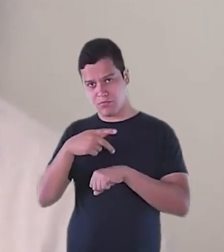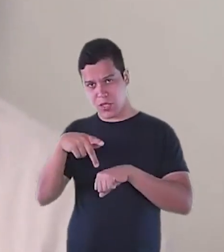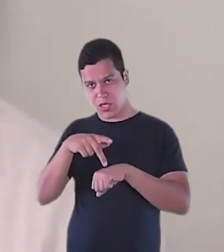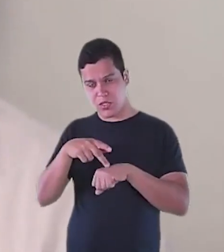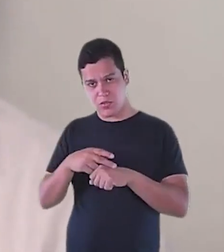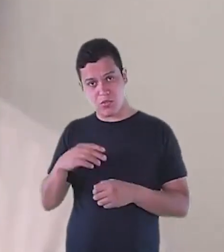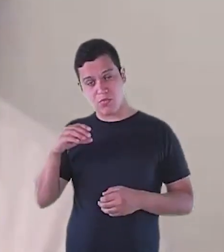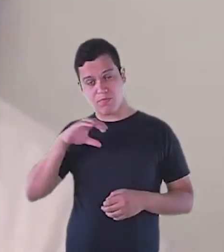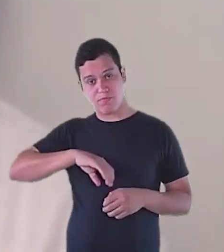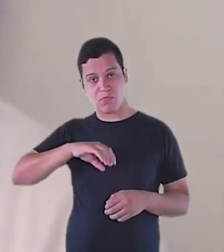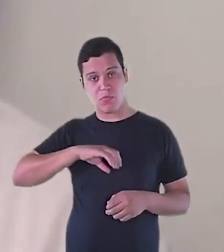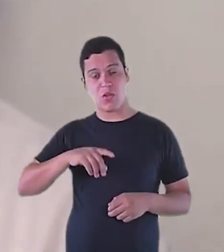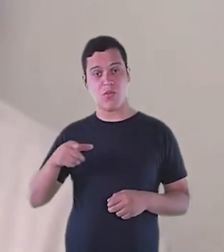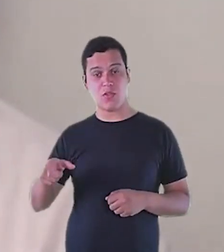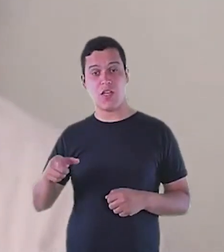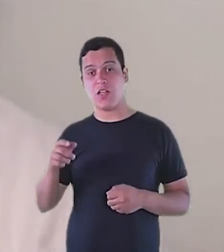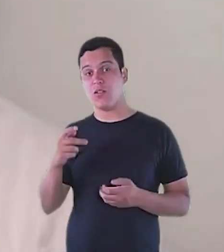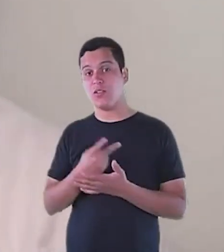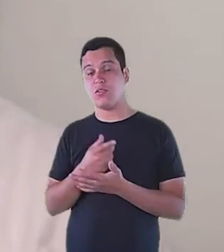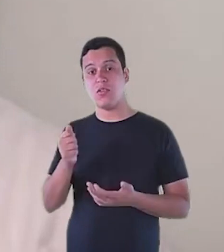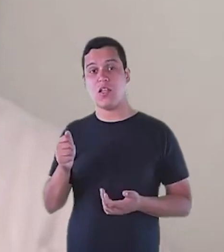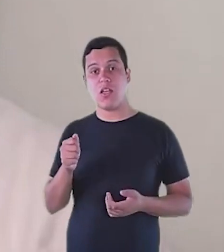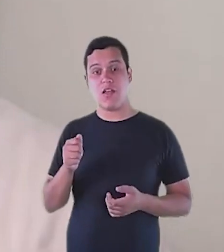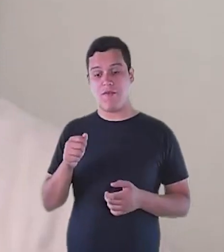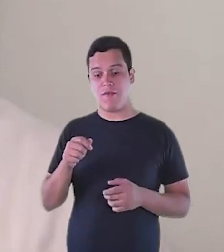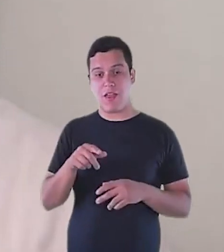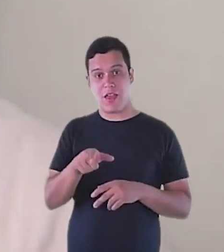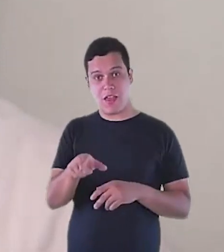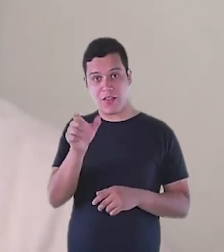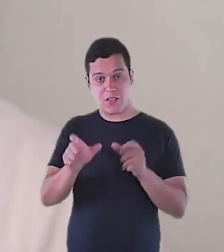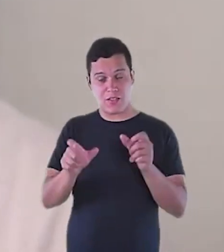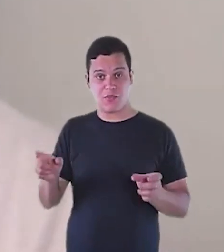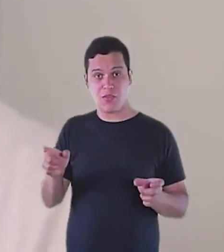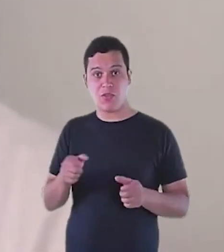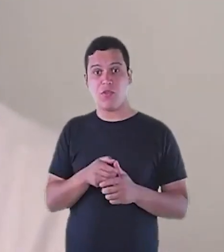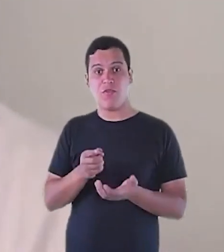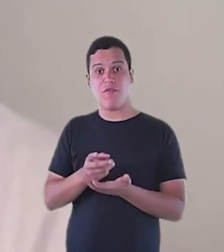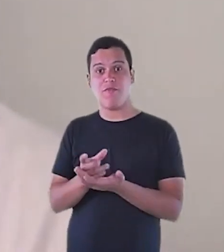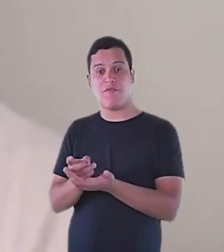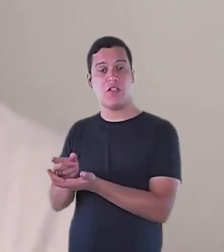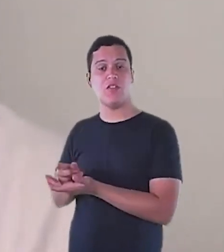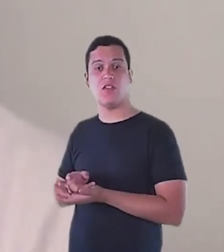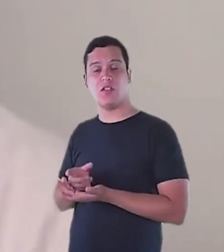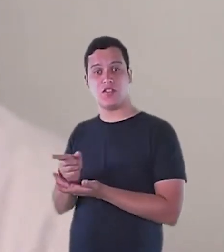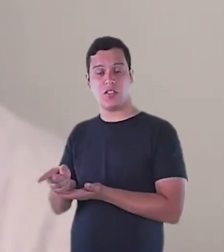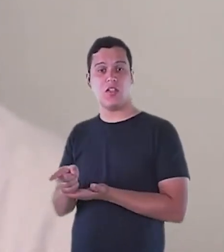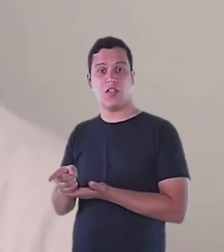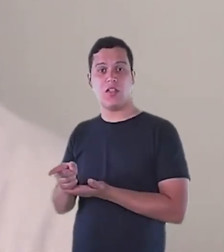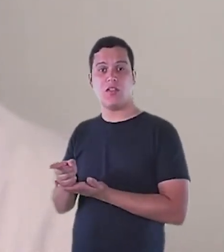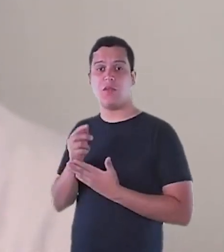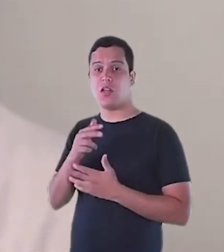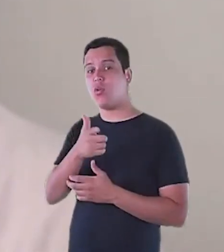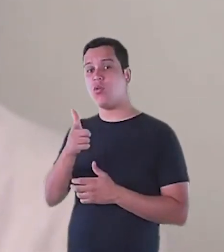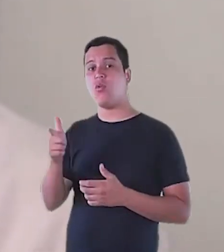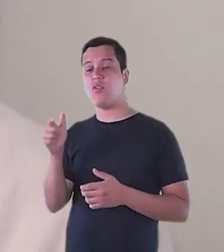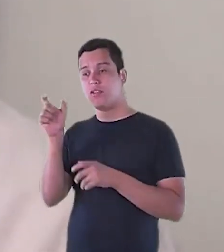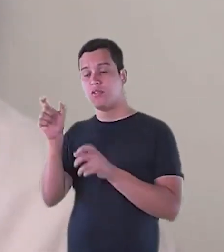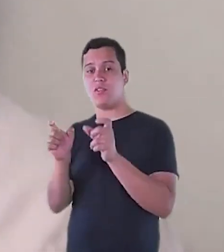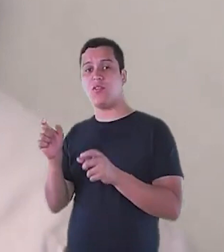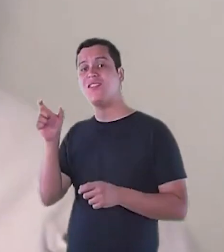foram leiloados em praça pública diante de uma figura importante da história de Brasil e Portugal, que é o príncipe Dom Henrique, o